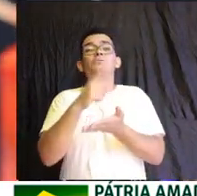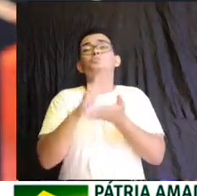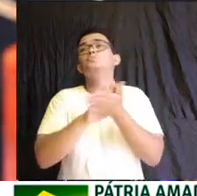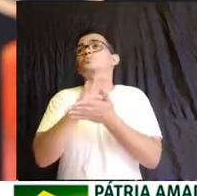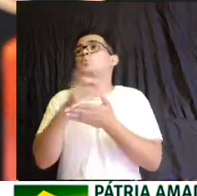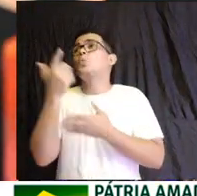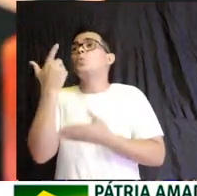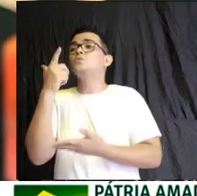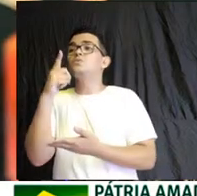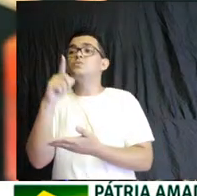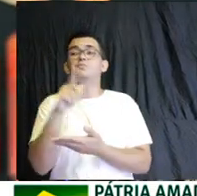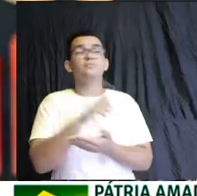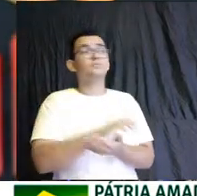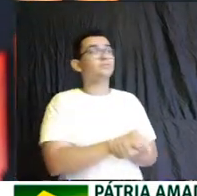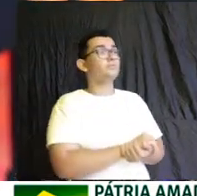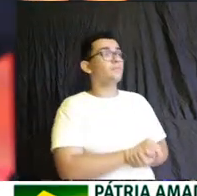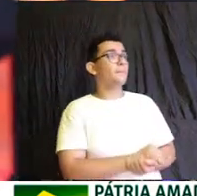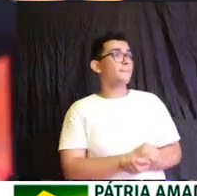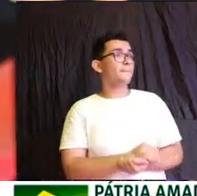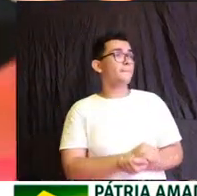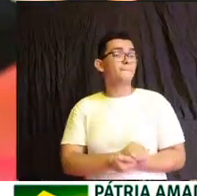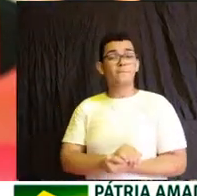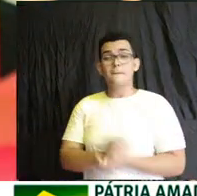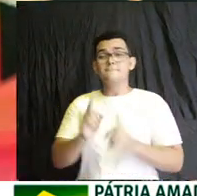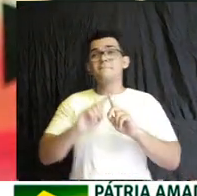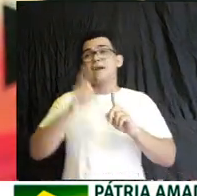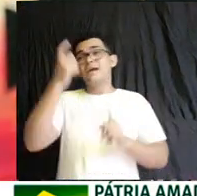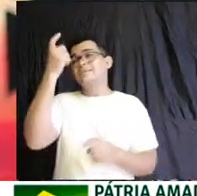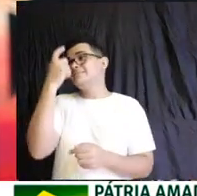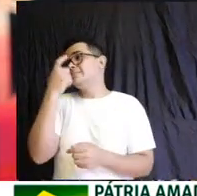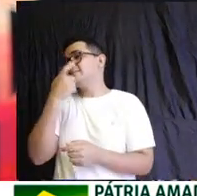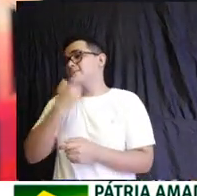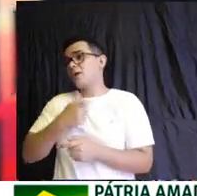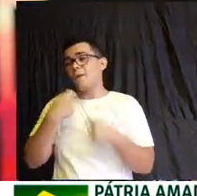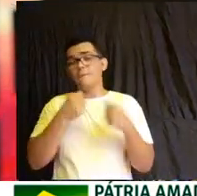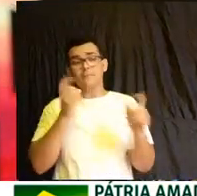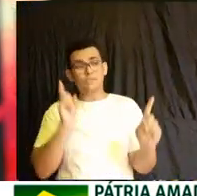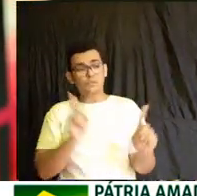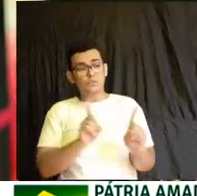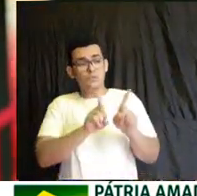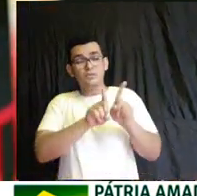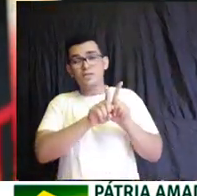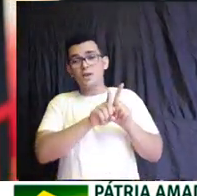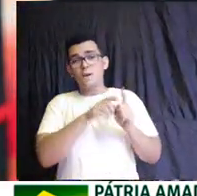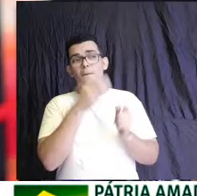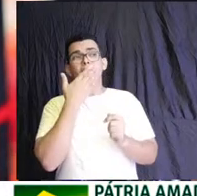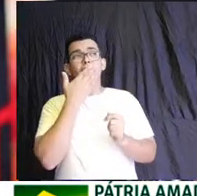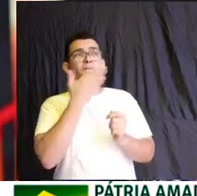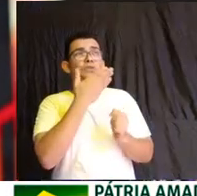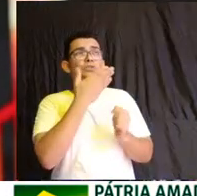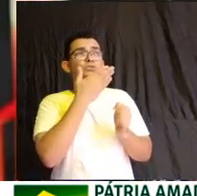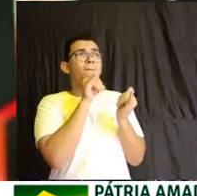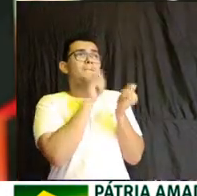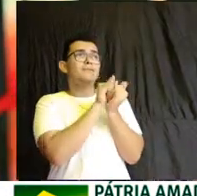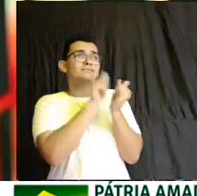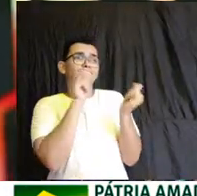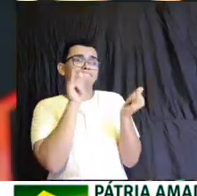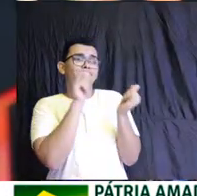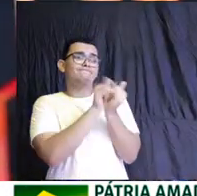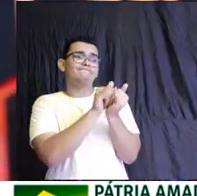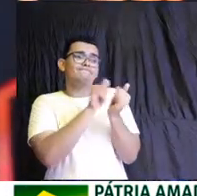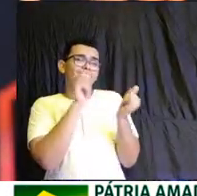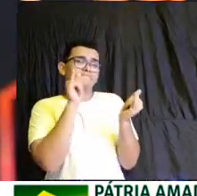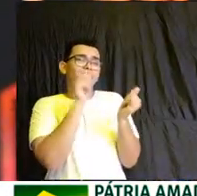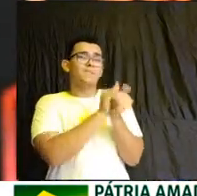Eu sei que errei, tô aqui pra lhe pedir perdão. Cabeça doida, coração na